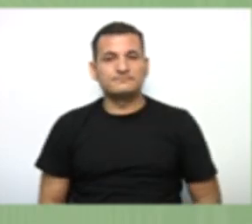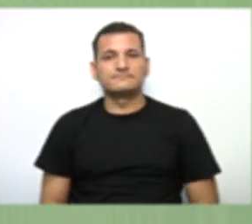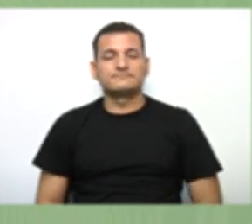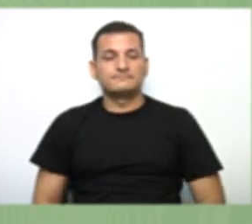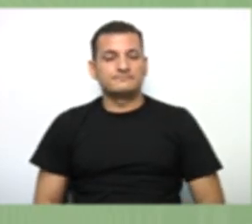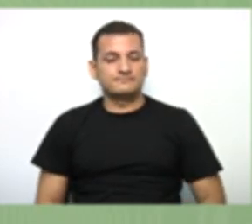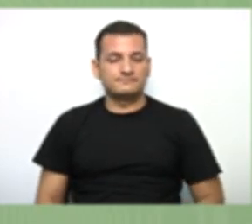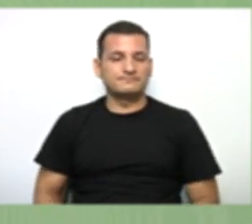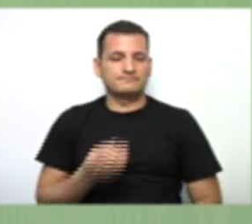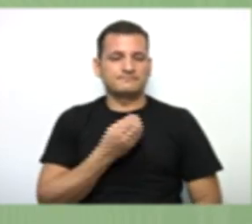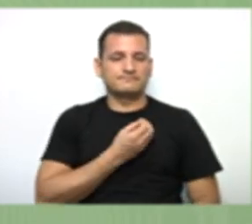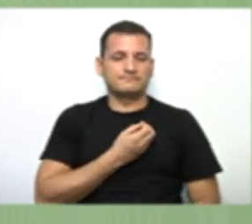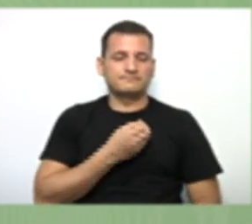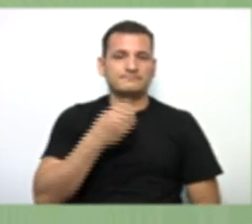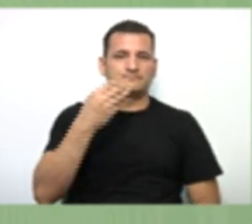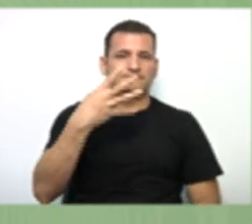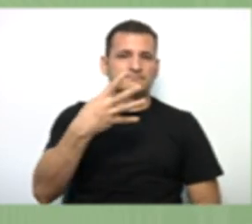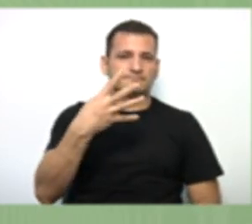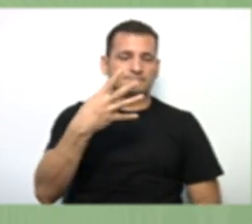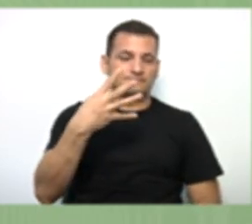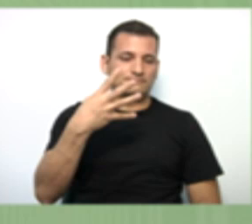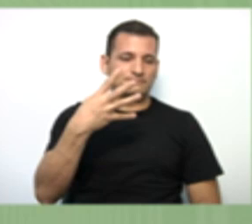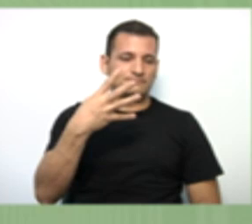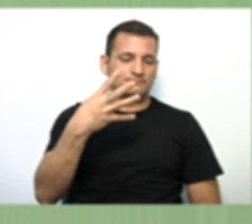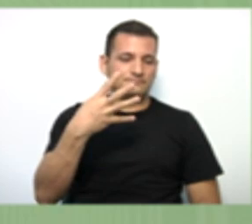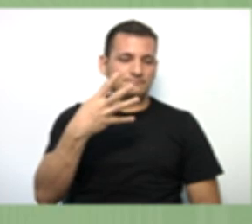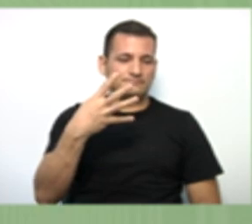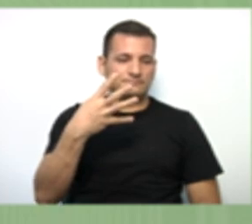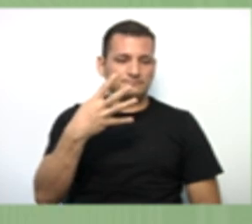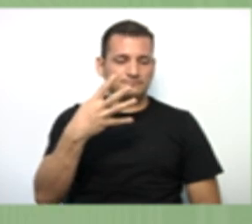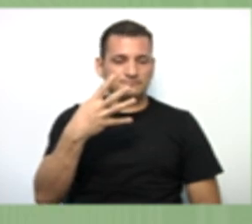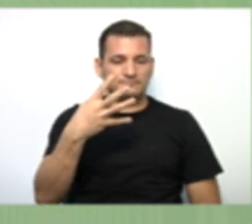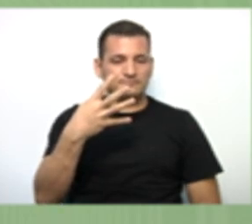eu pego o número 4. Legal. Deixa eu apagar aqui.